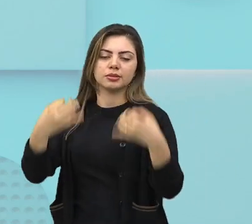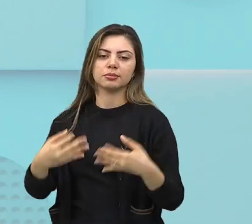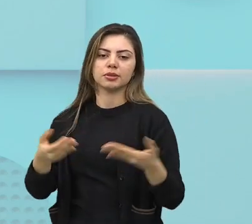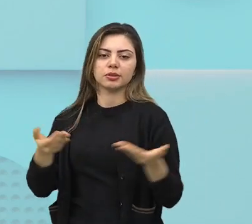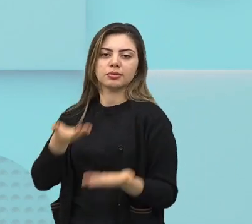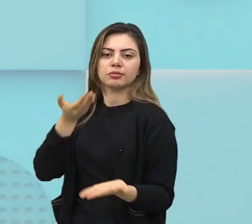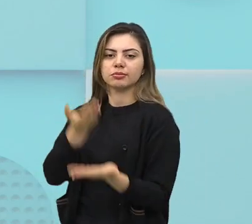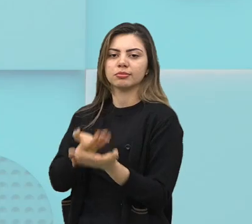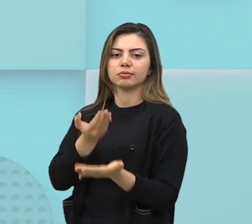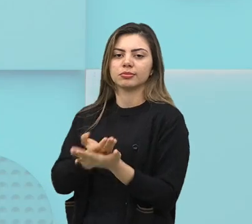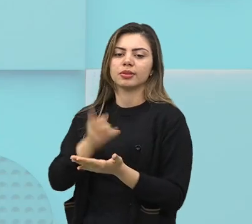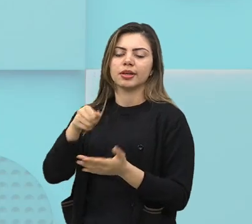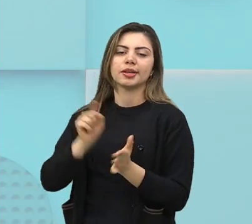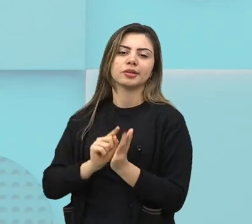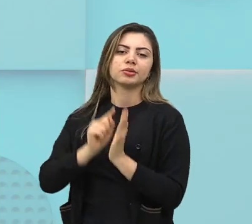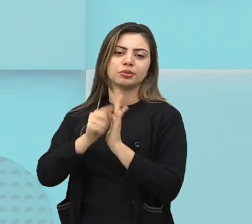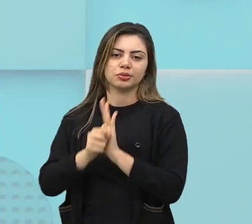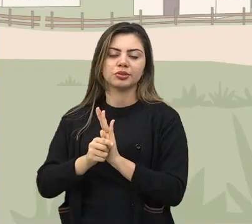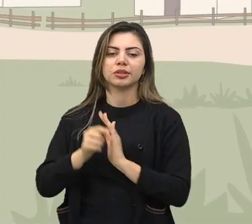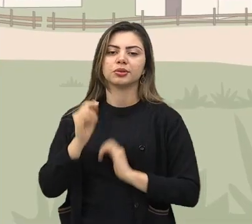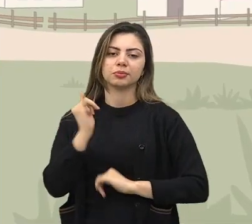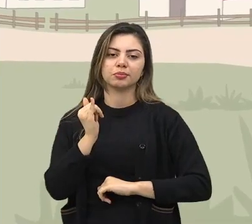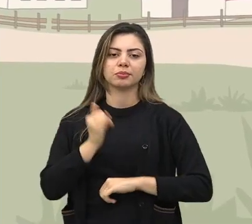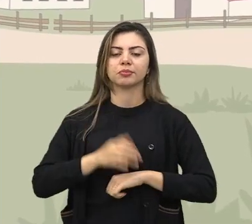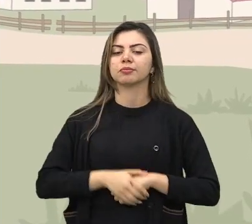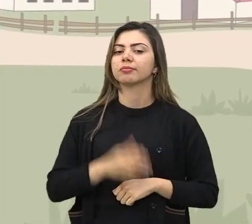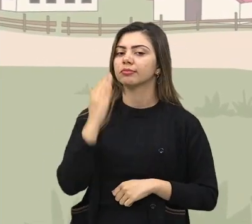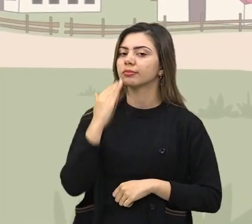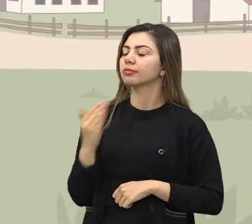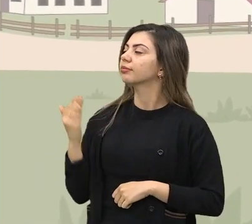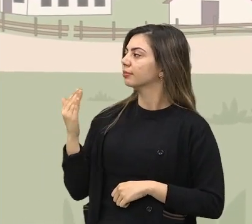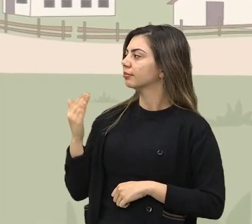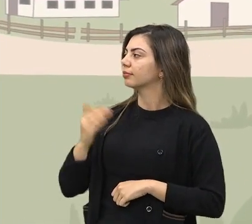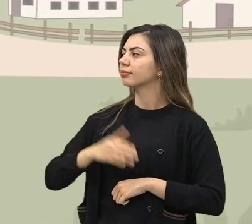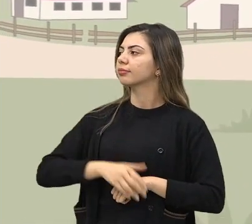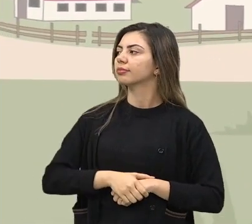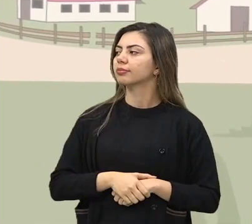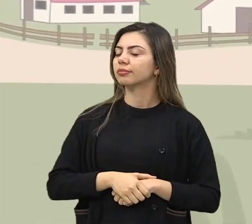desenvolver esse gênero conto.